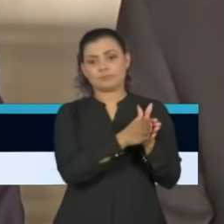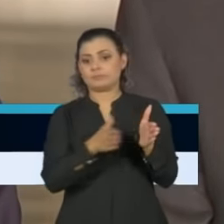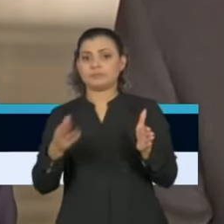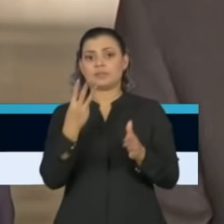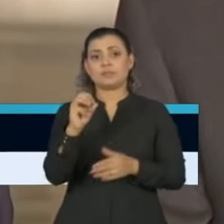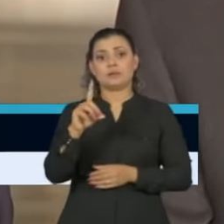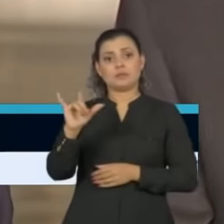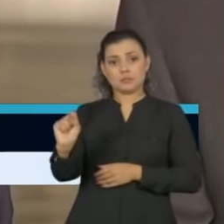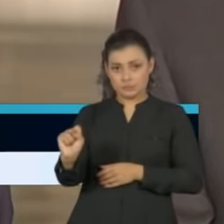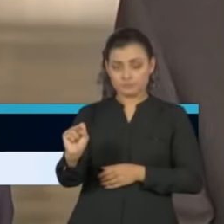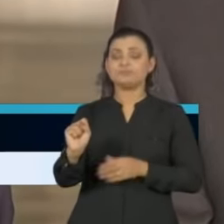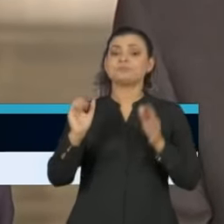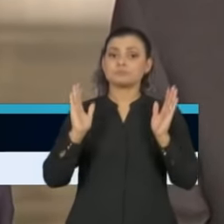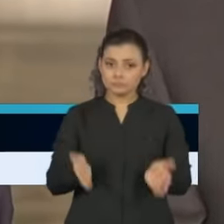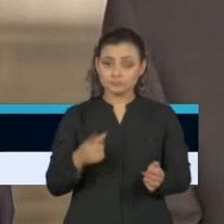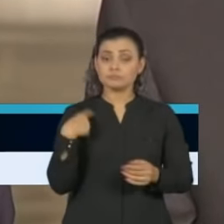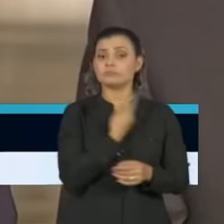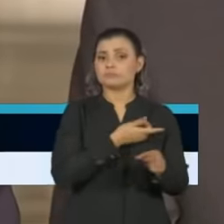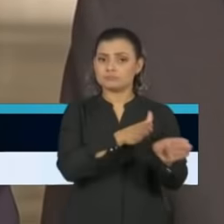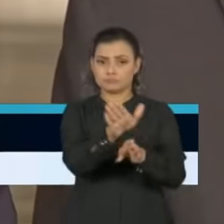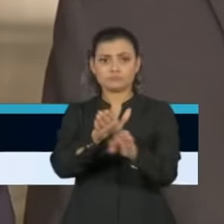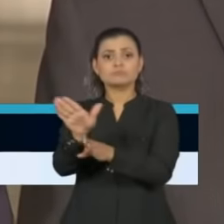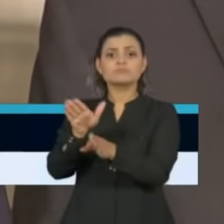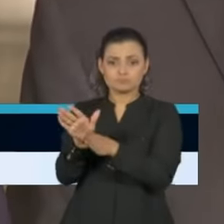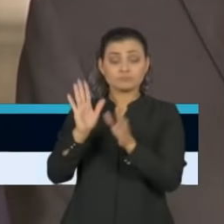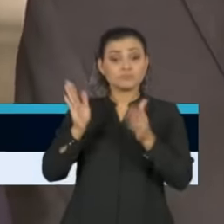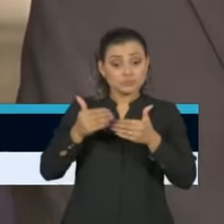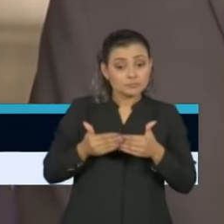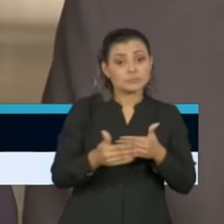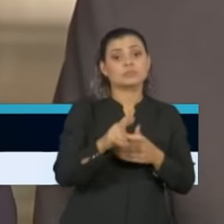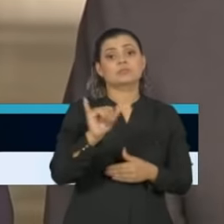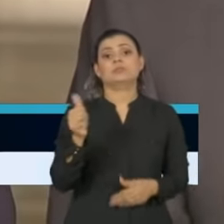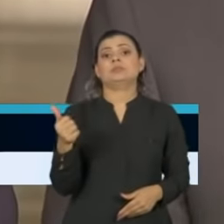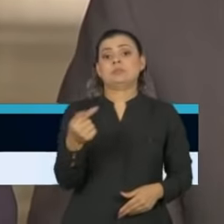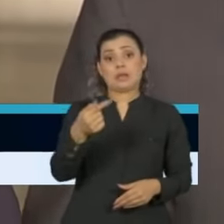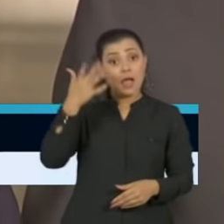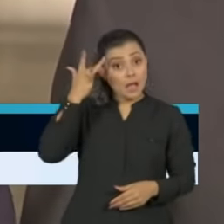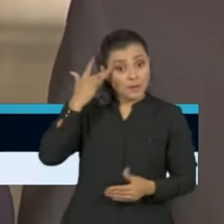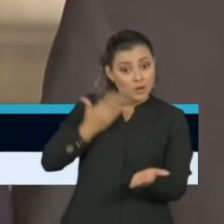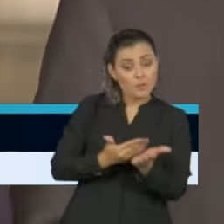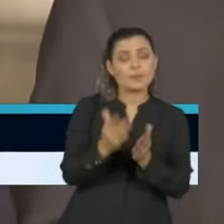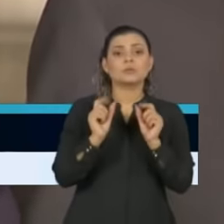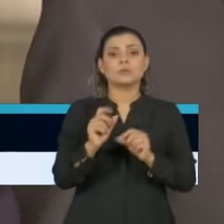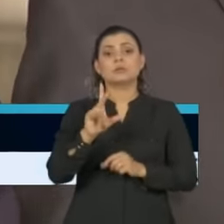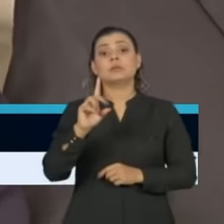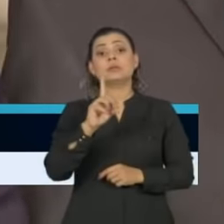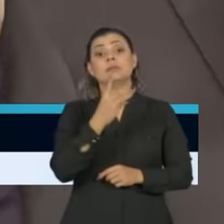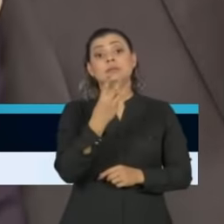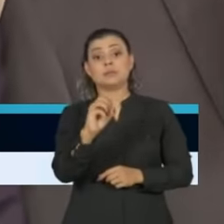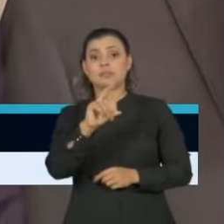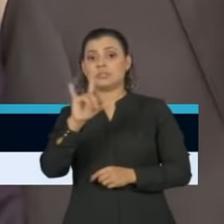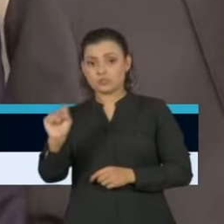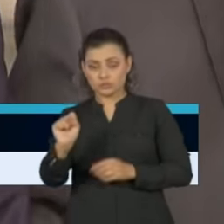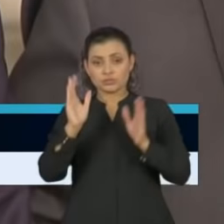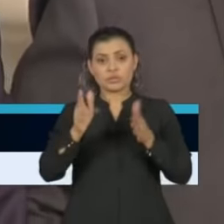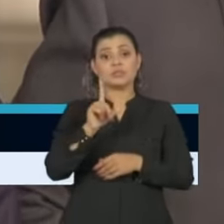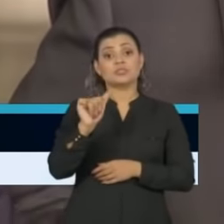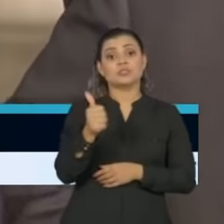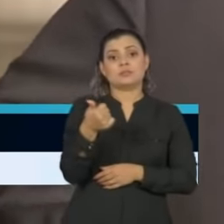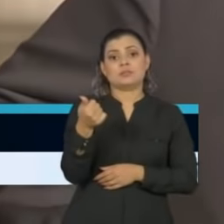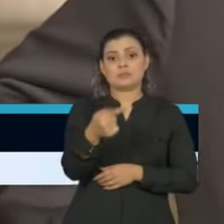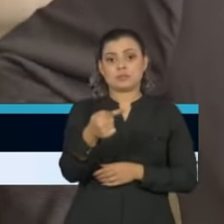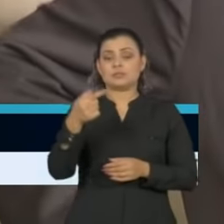30 dias. E nós também recomendamos, a partir do dia 17, amanhã, por 30 dias, portanto, de 17 de março